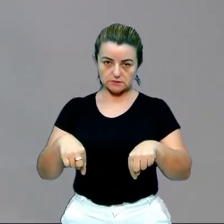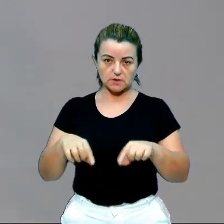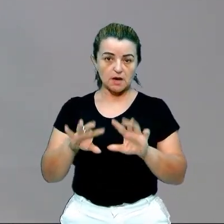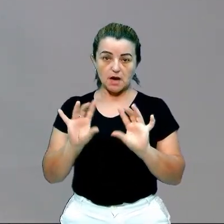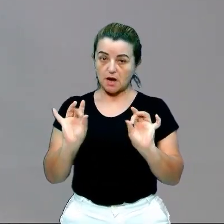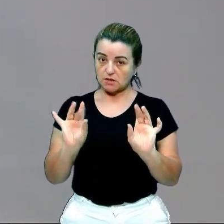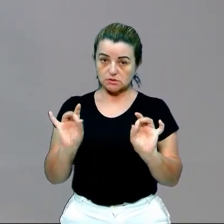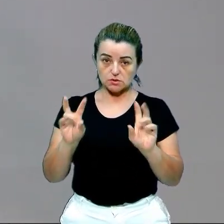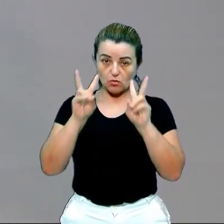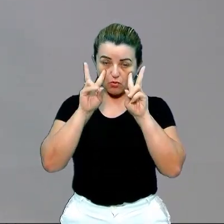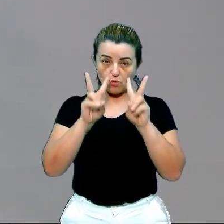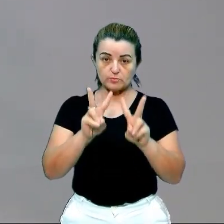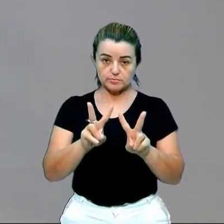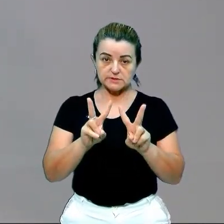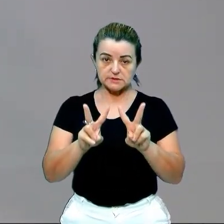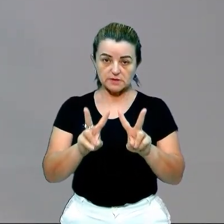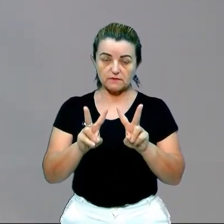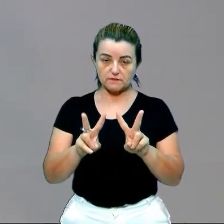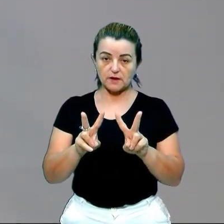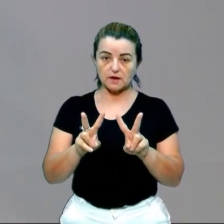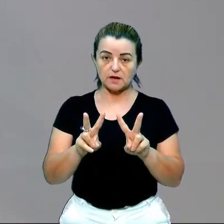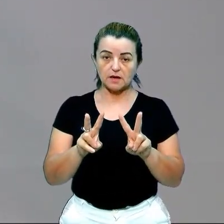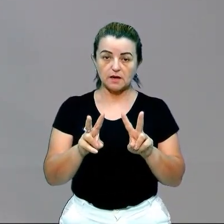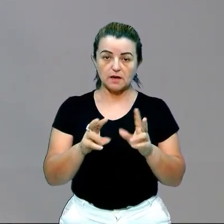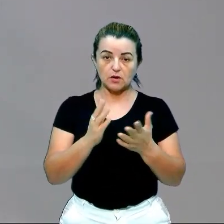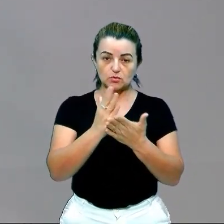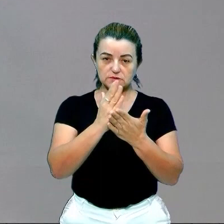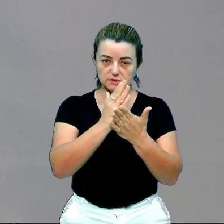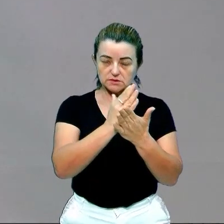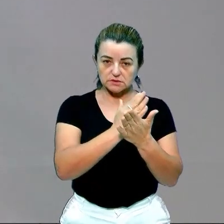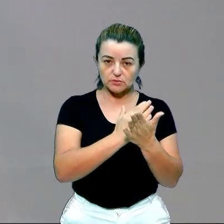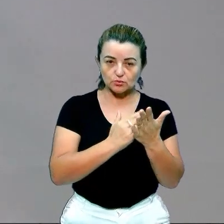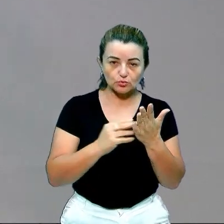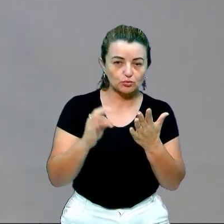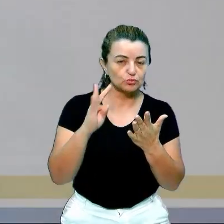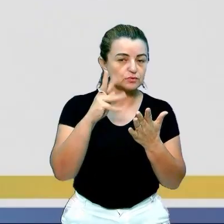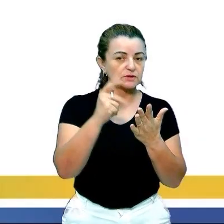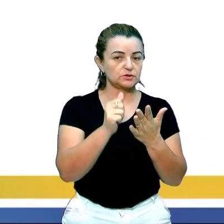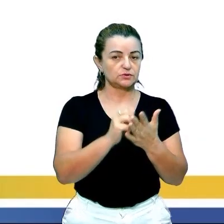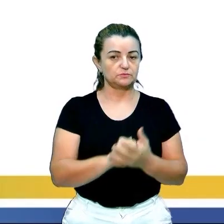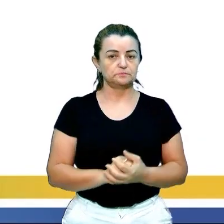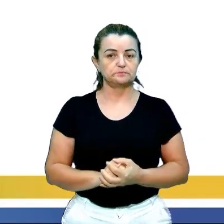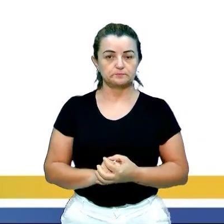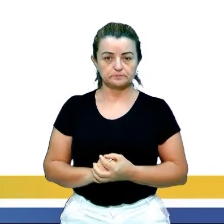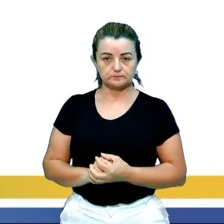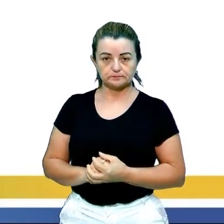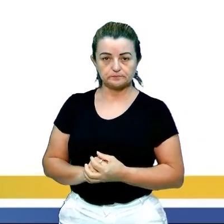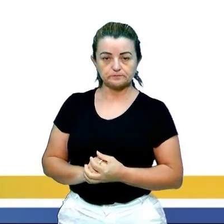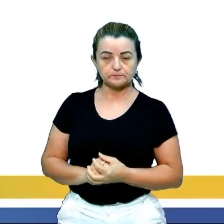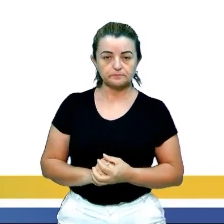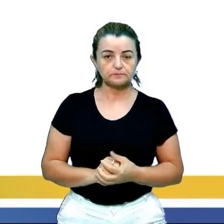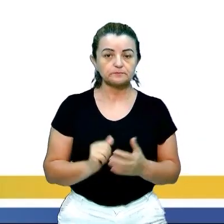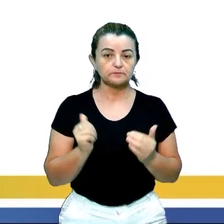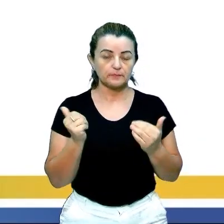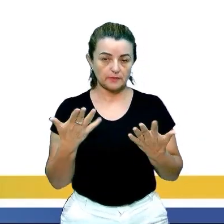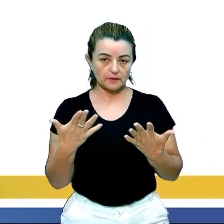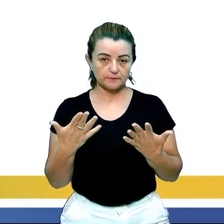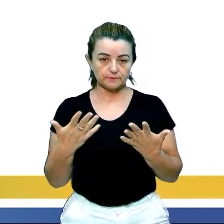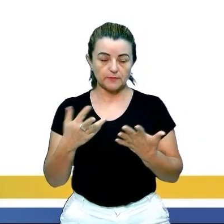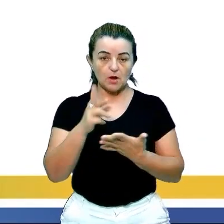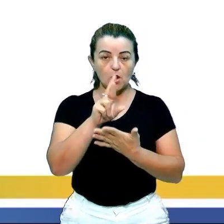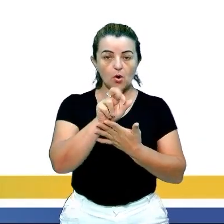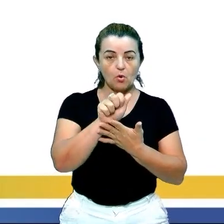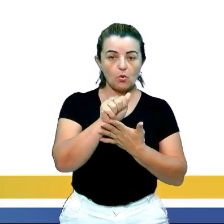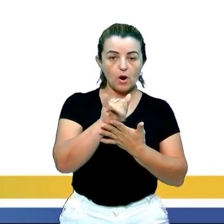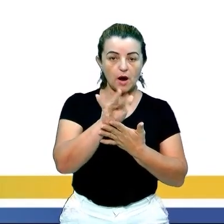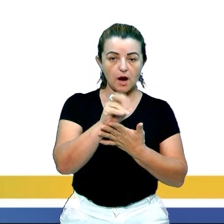É só você observar o esquema que aí você não se perde, tá tudo mapeadinho, bem bonitinho. Vamos lá? Então, o raio atômico